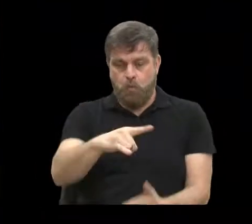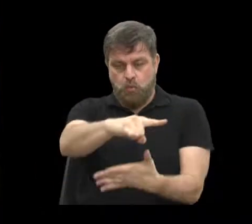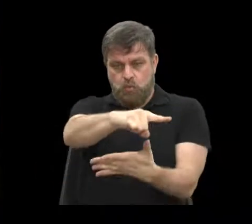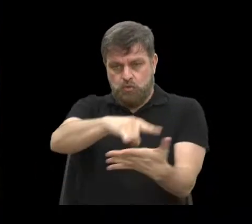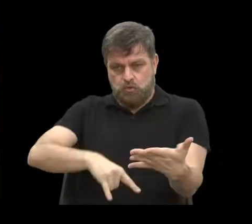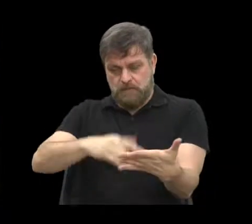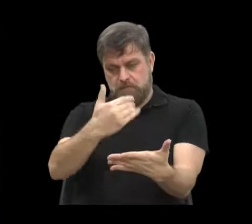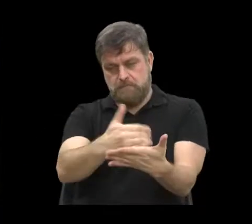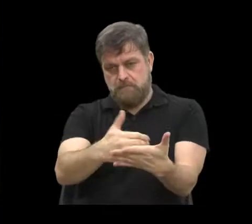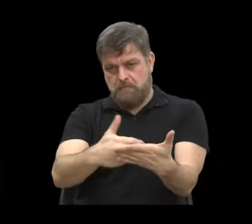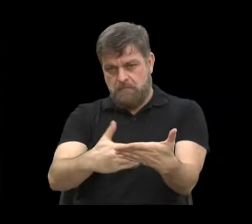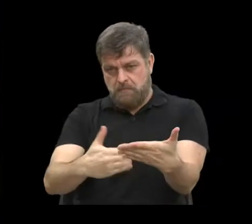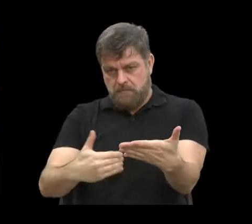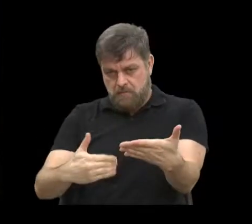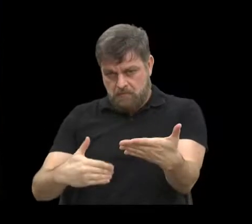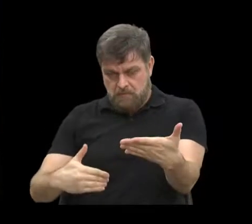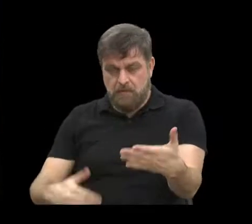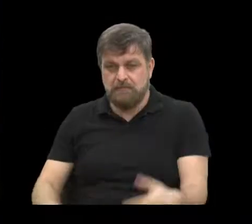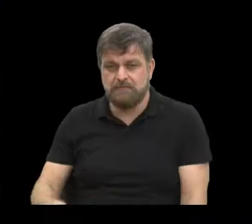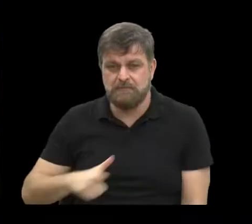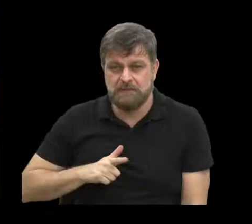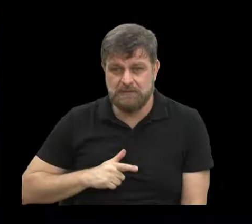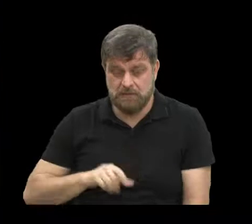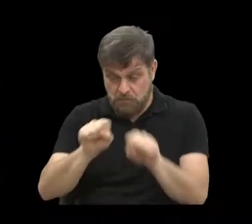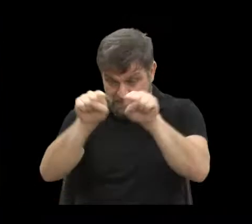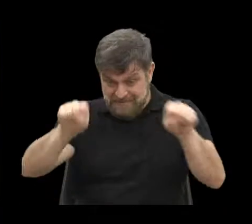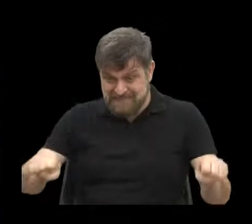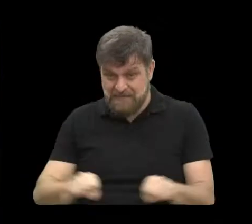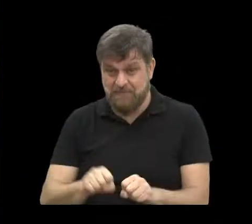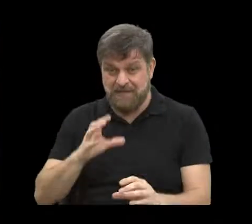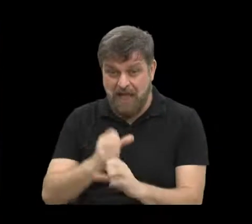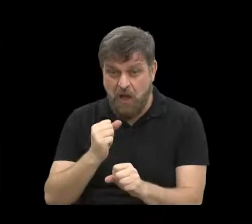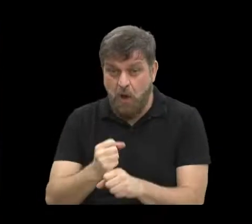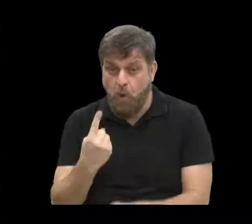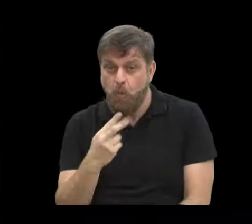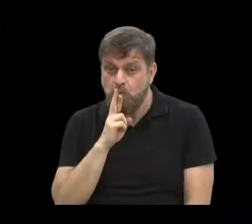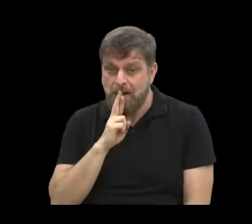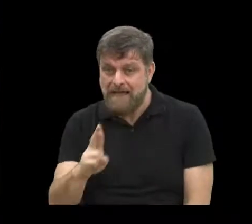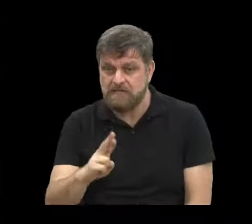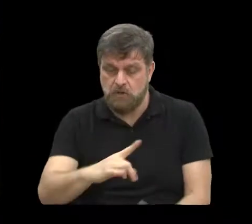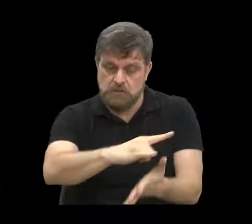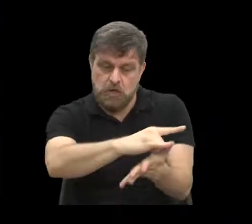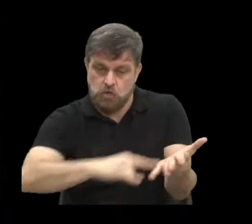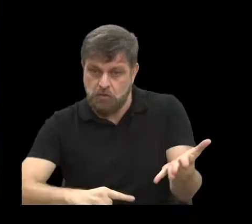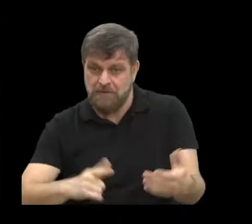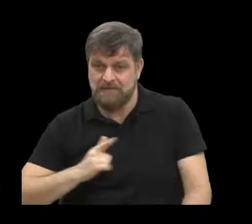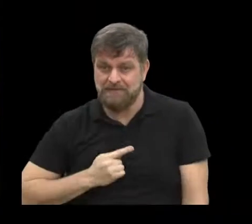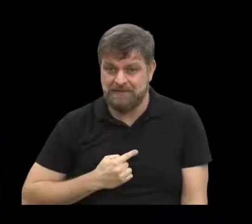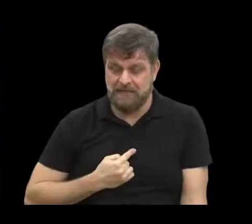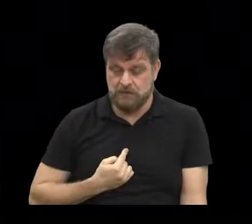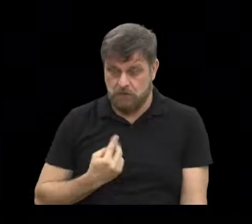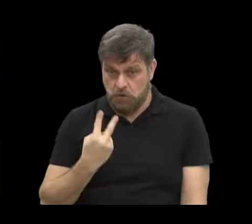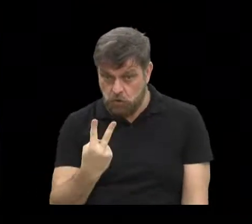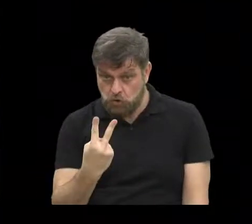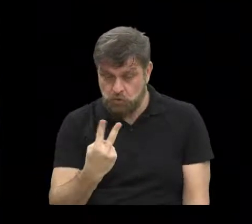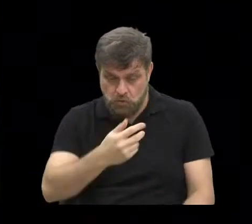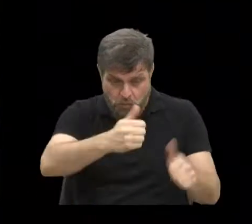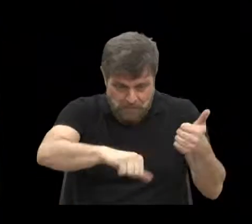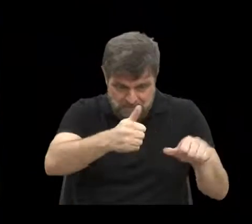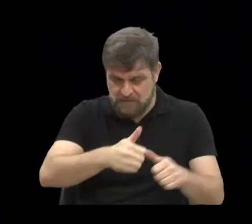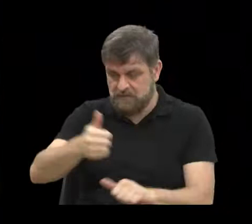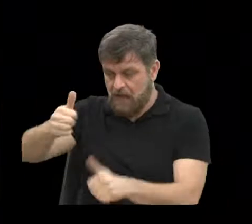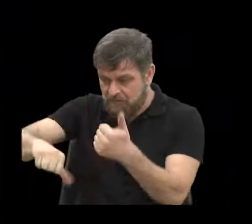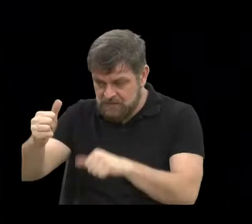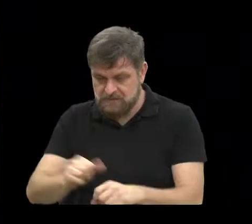O sistema ele faz um cálculo e sai uma resposta só dessas 2 entrevistas que são feitas, a avaliação social